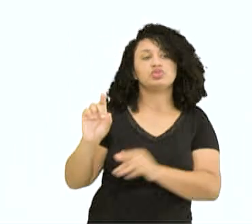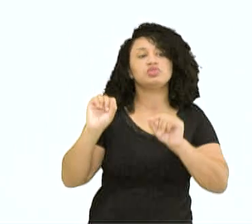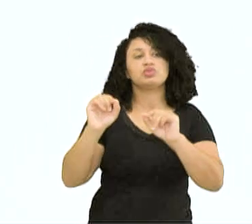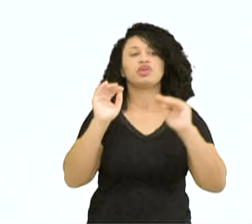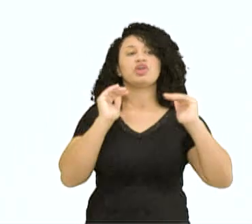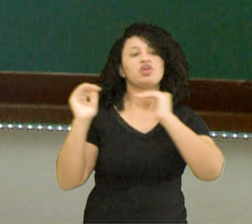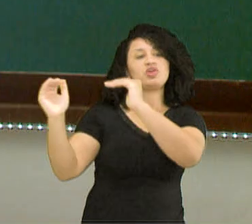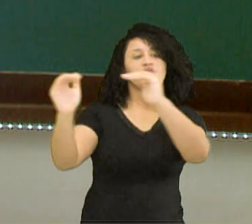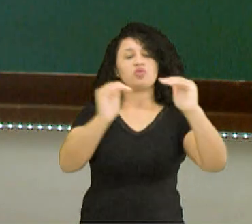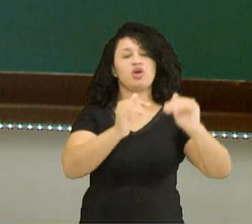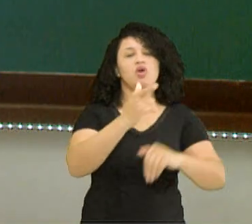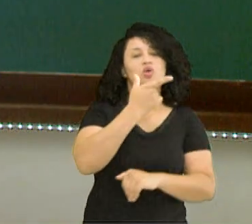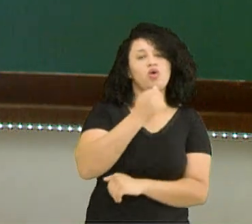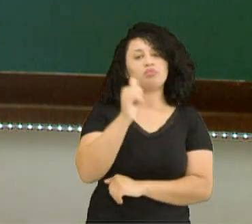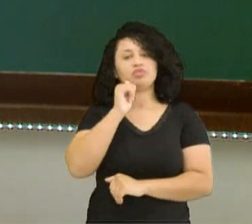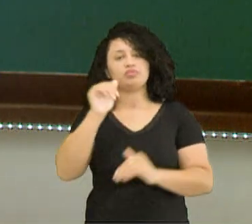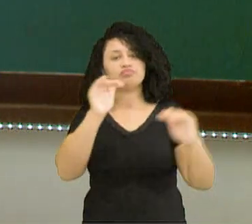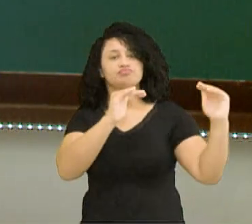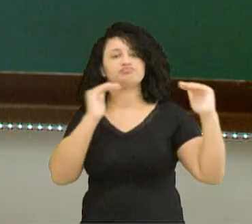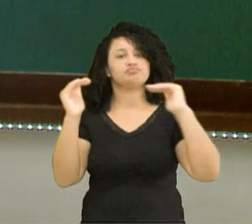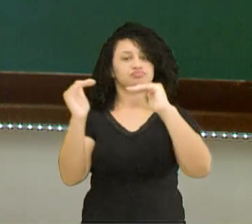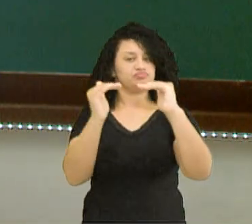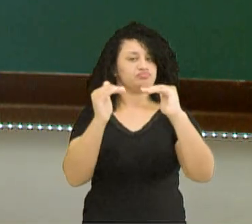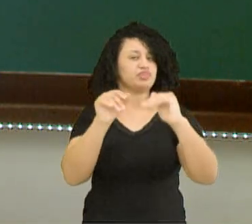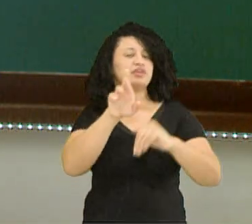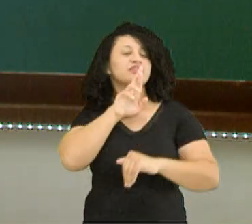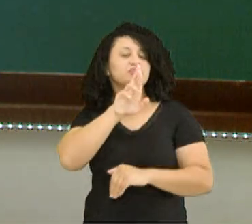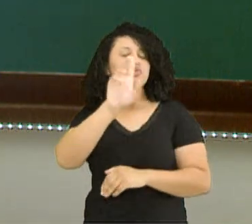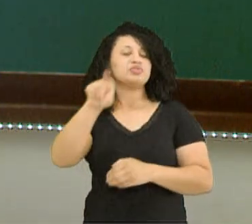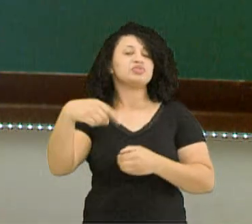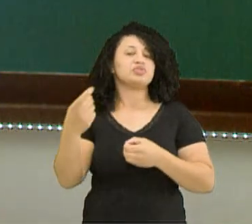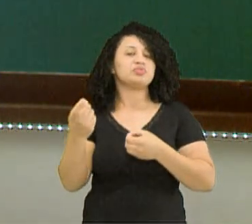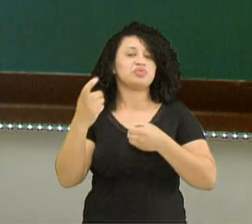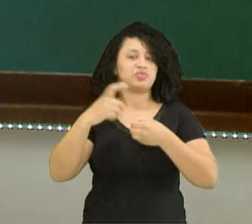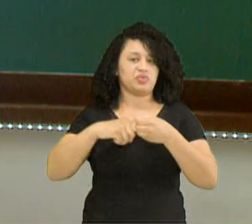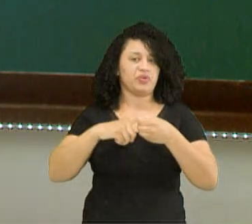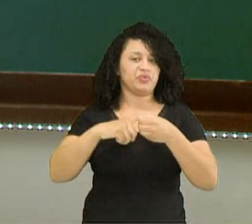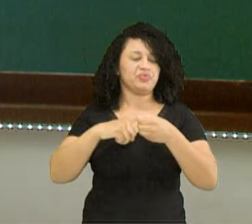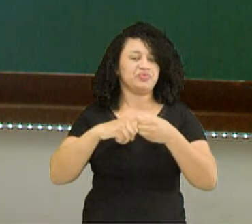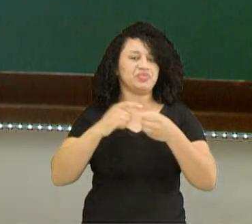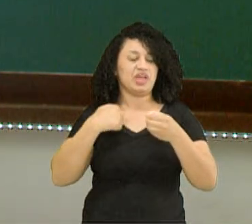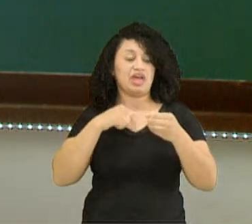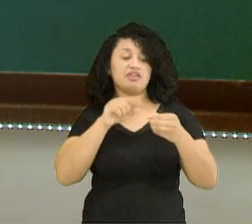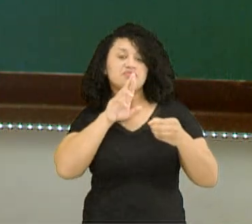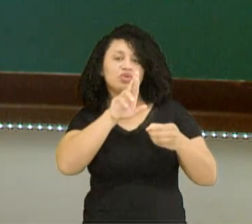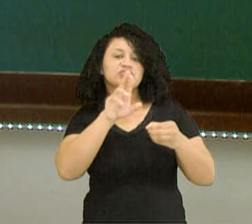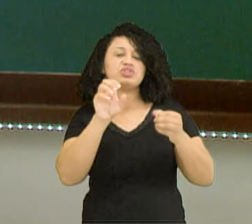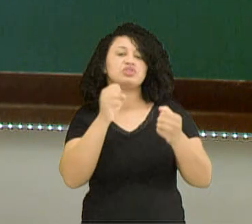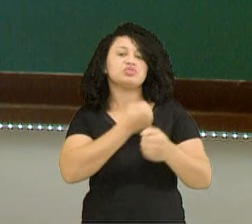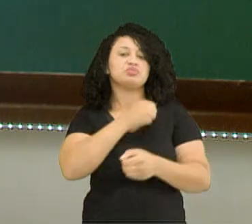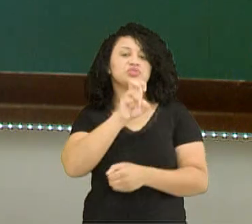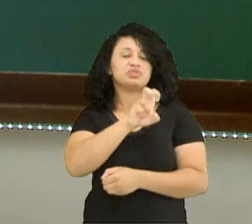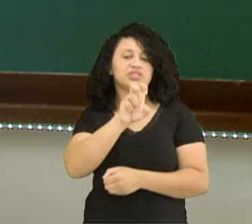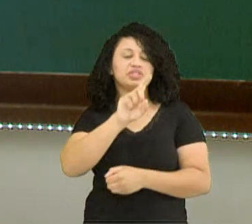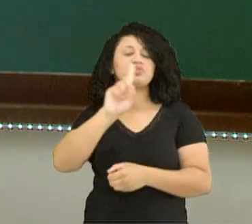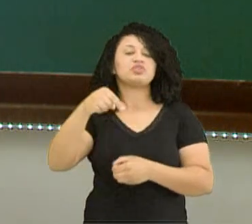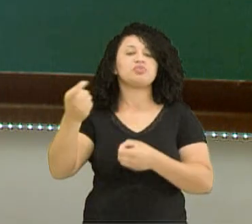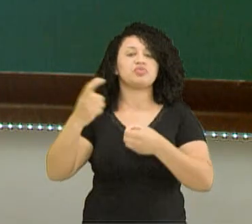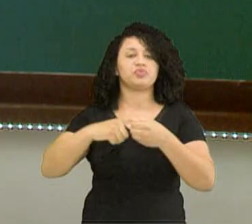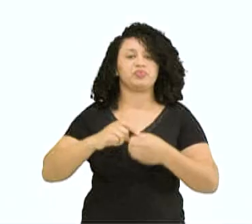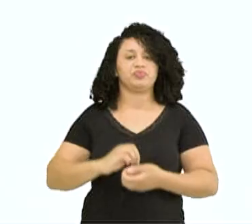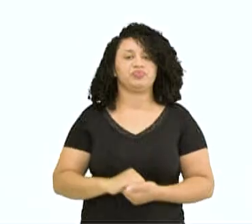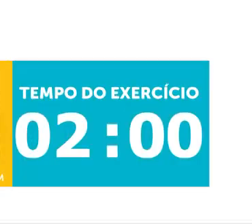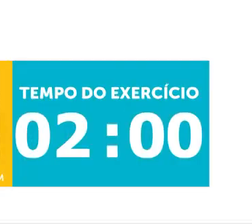pelos direitos iguais entre homens e mulheres. Responde para mim, número 5, de acordo com o texto, letra A, B ou